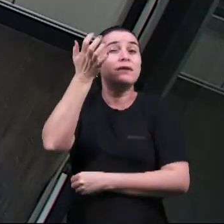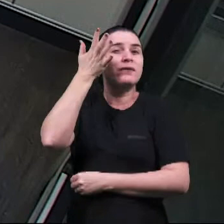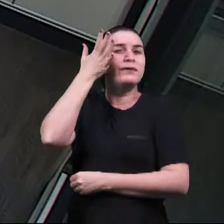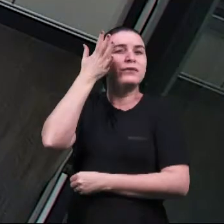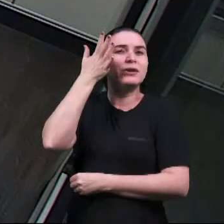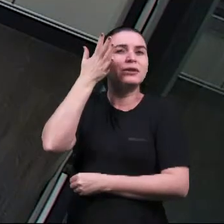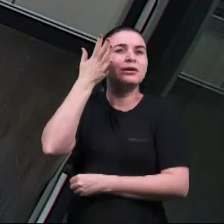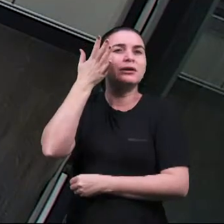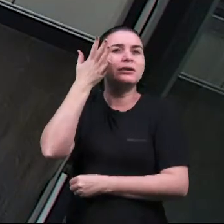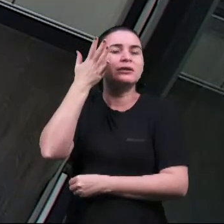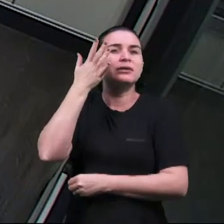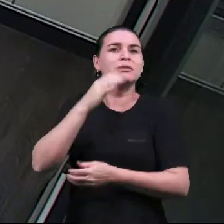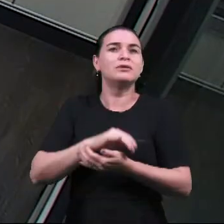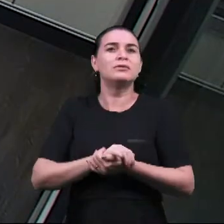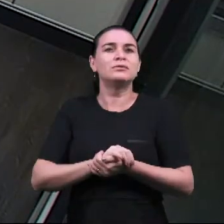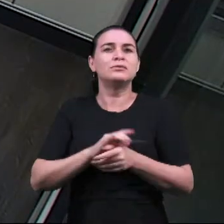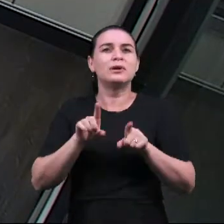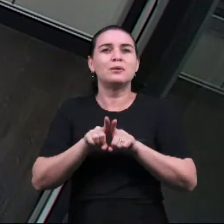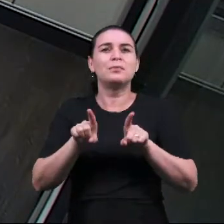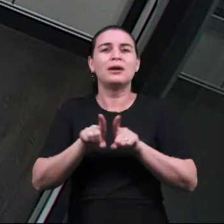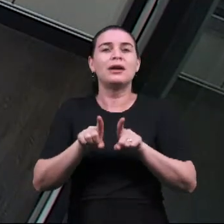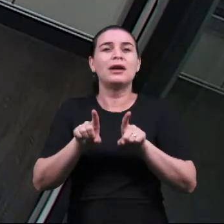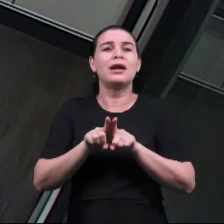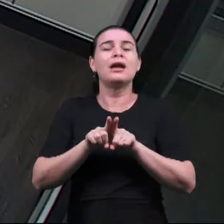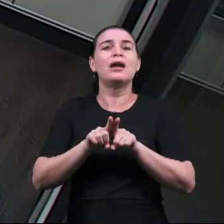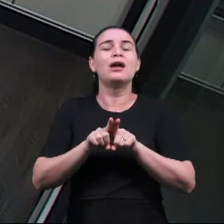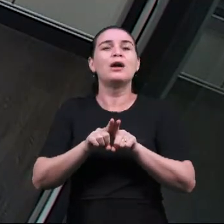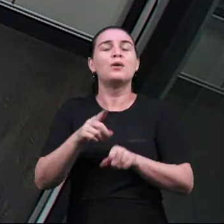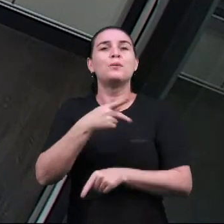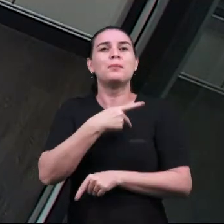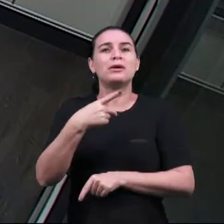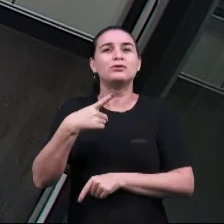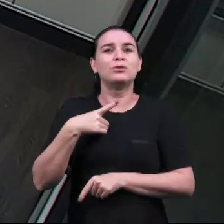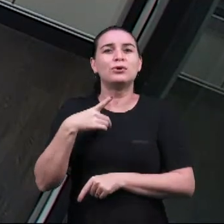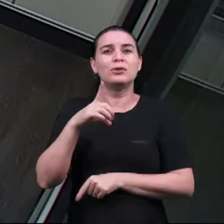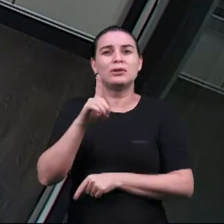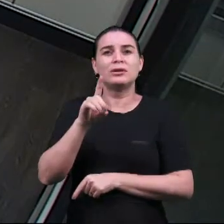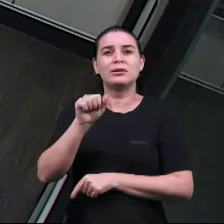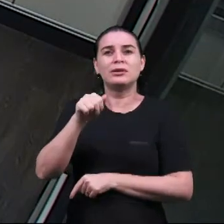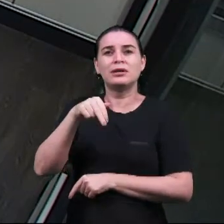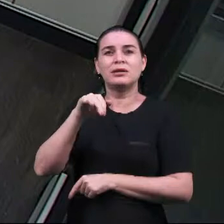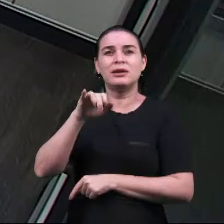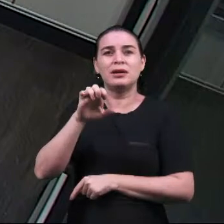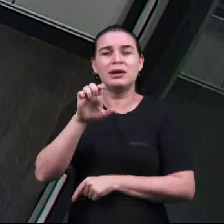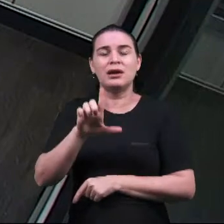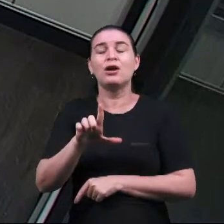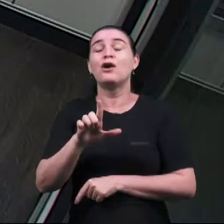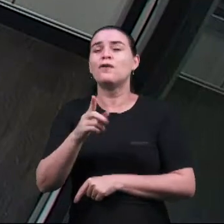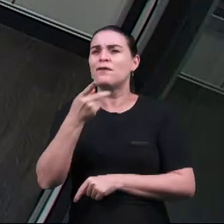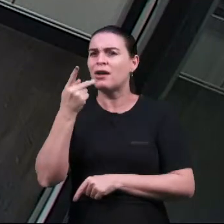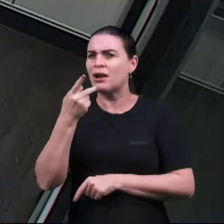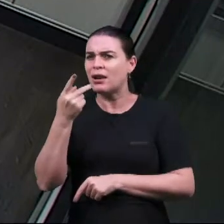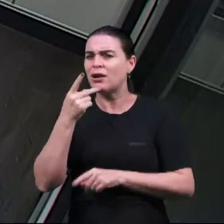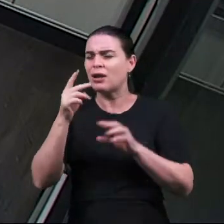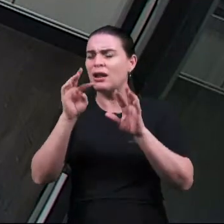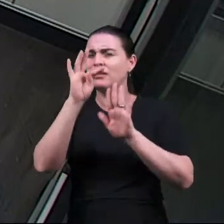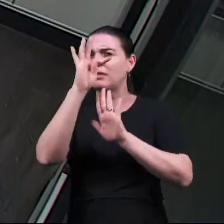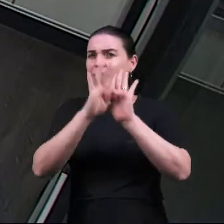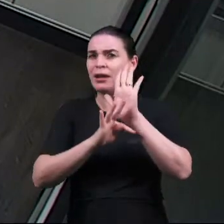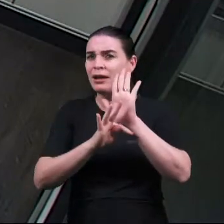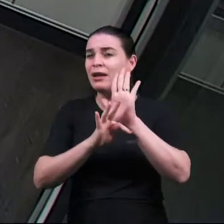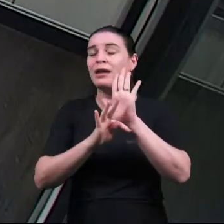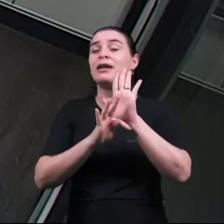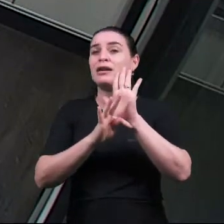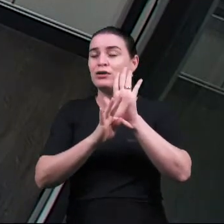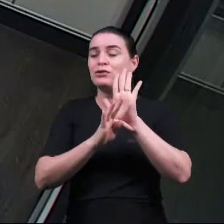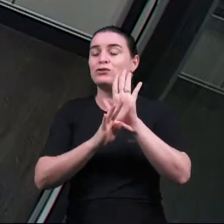E eu vi um brilho no olhar do pastor Daniel. Você viu aqui? Diferente. Eu comentei aquele texto da reunião com jovens. Daniel não estava